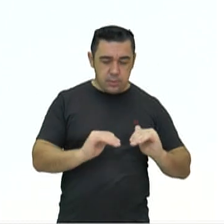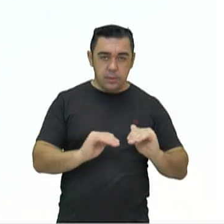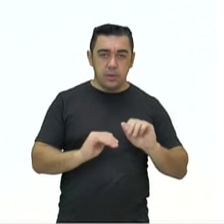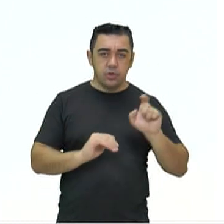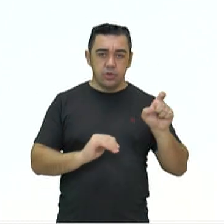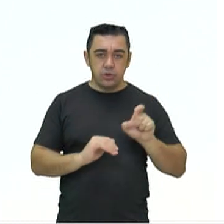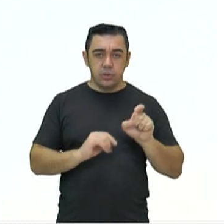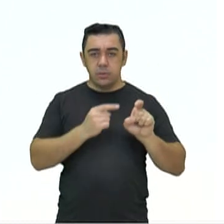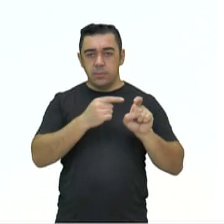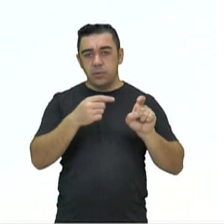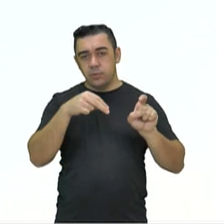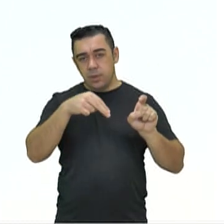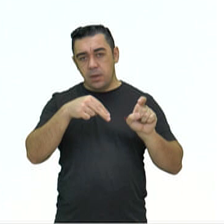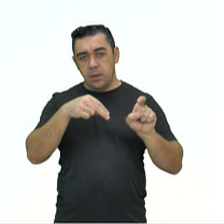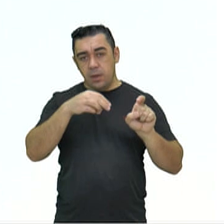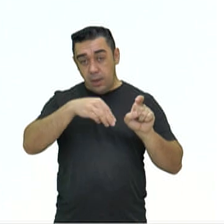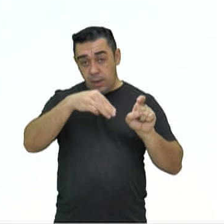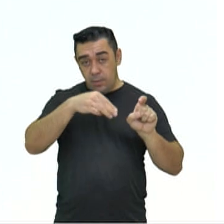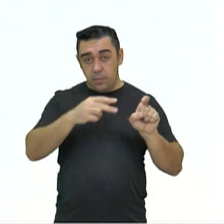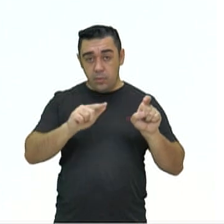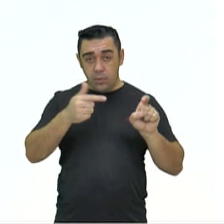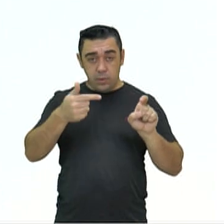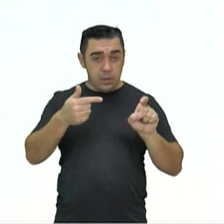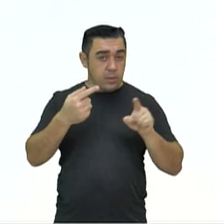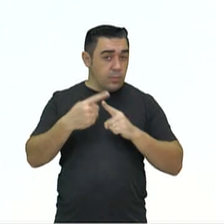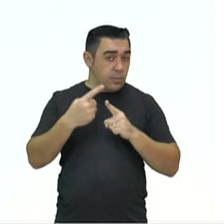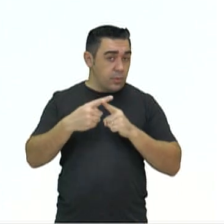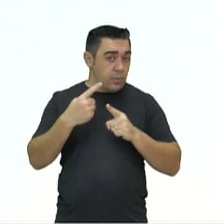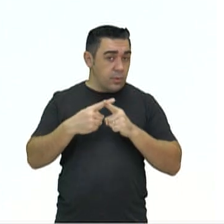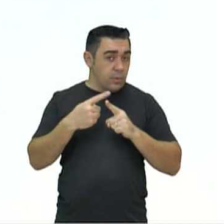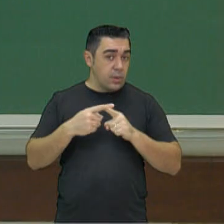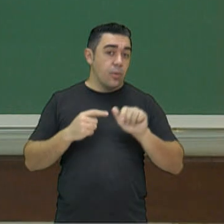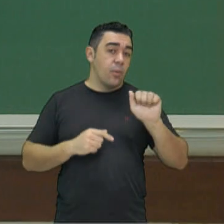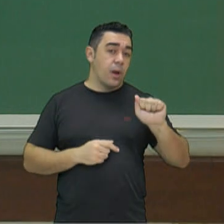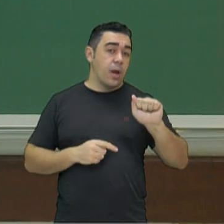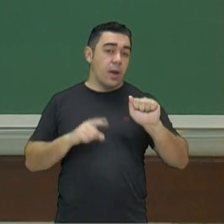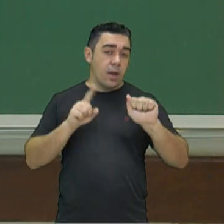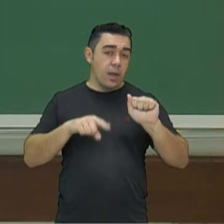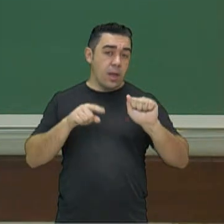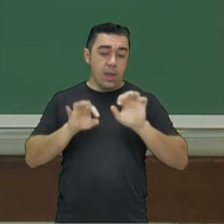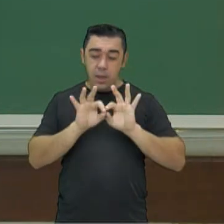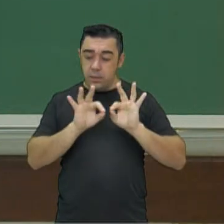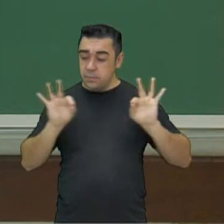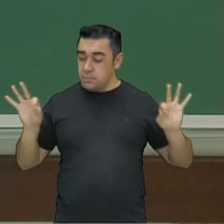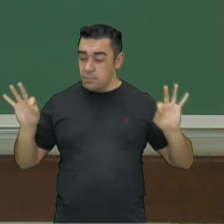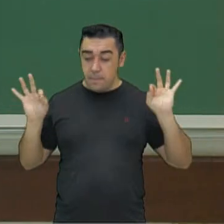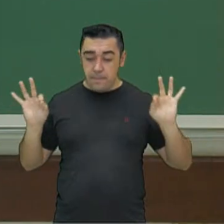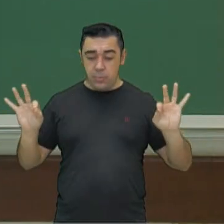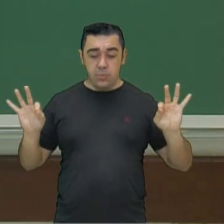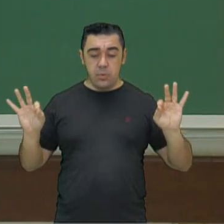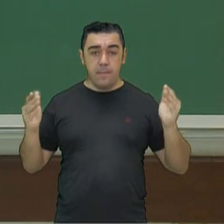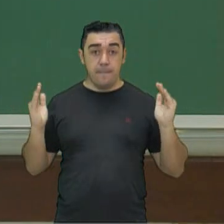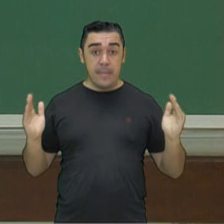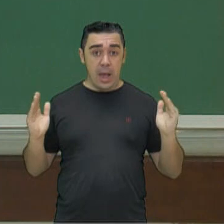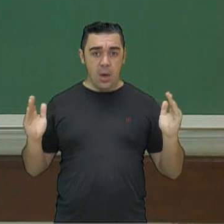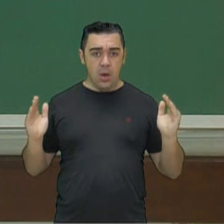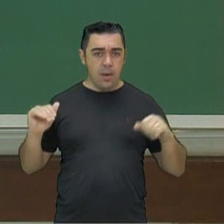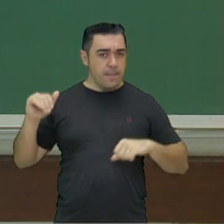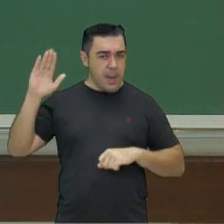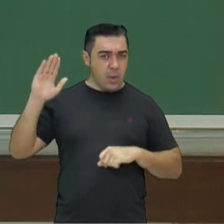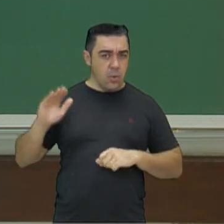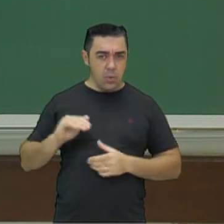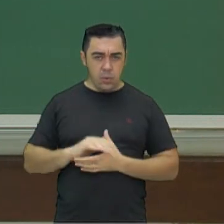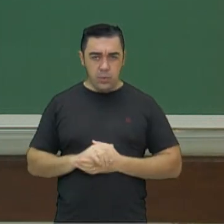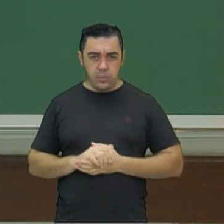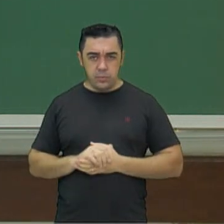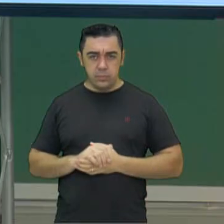menos m ao quadrado, porque o A é a distância maior, né? A distância maior está